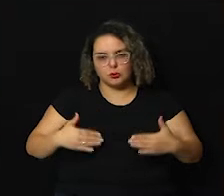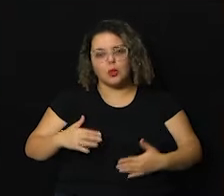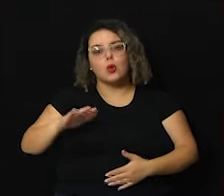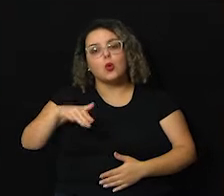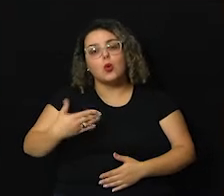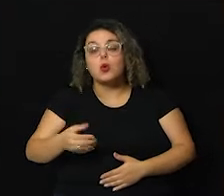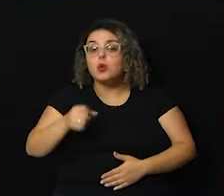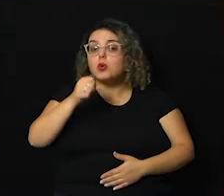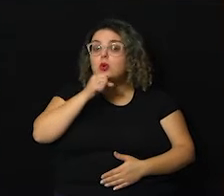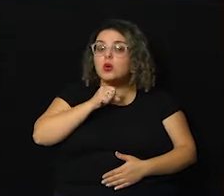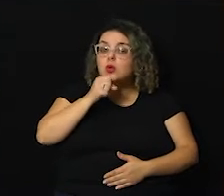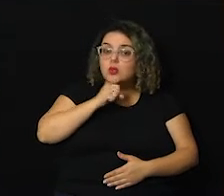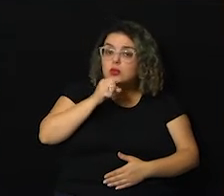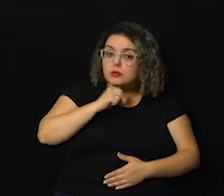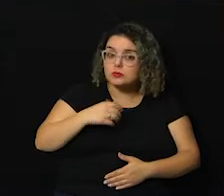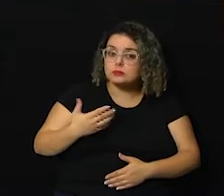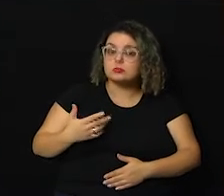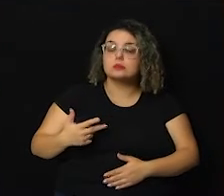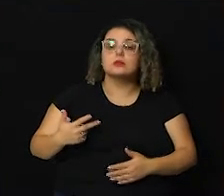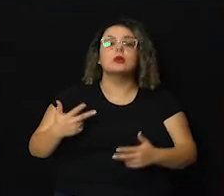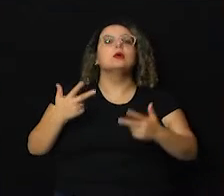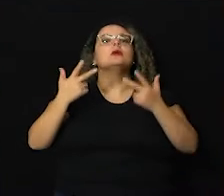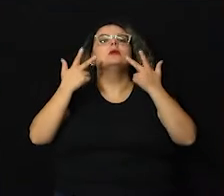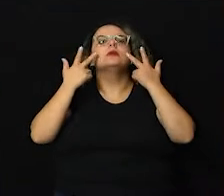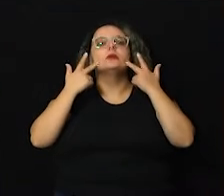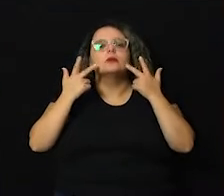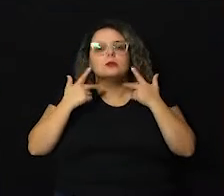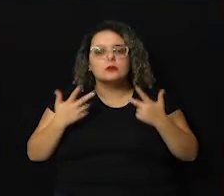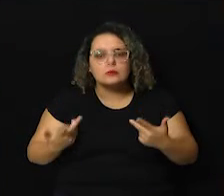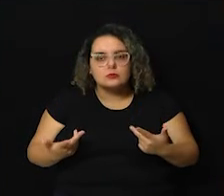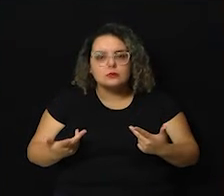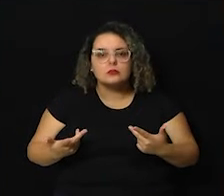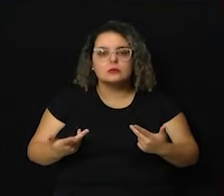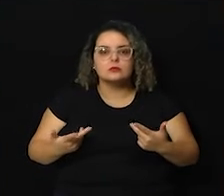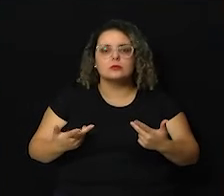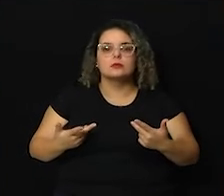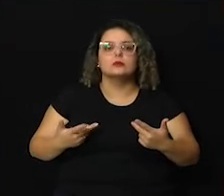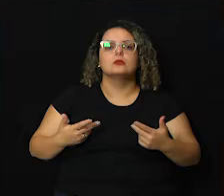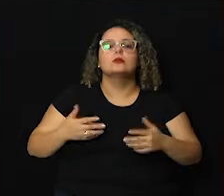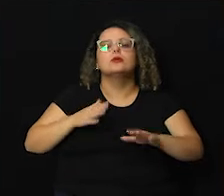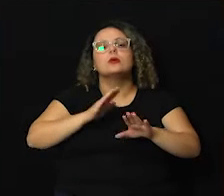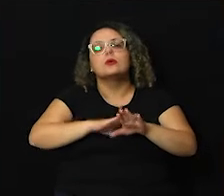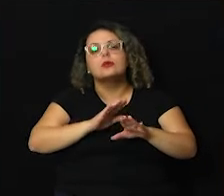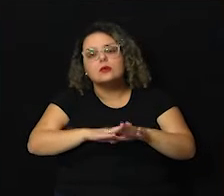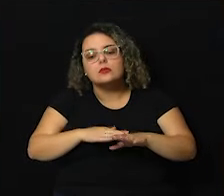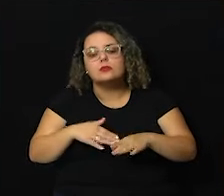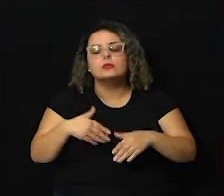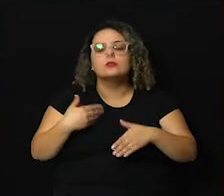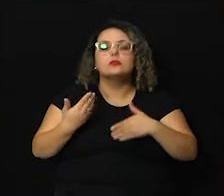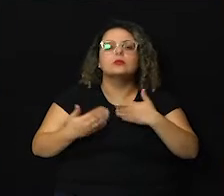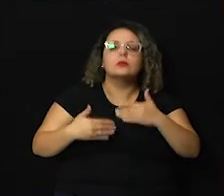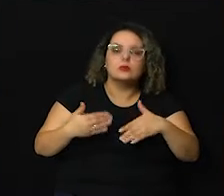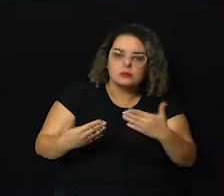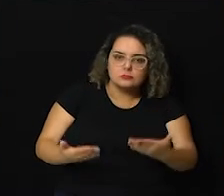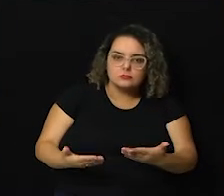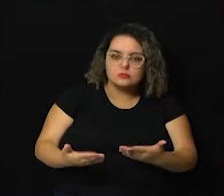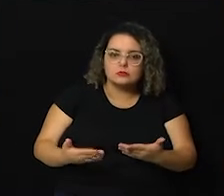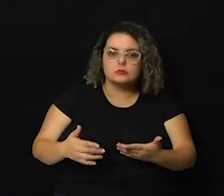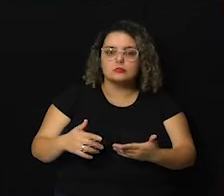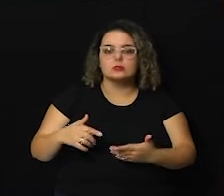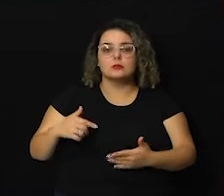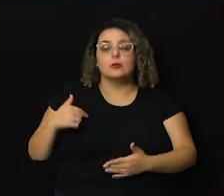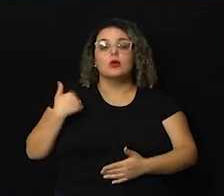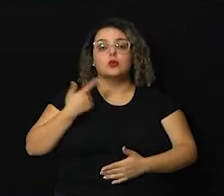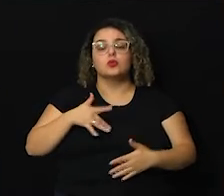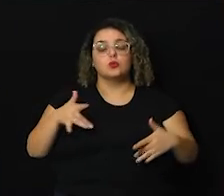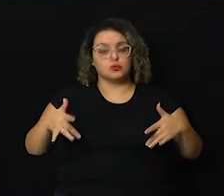quando a gente envelhece, ele vai naturalmente perdendo unidades funcionais, perdendo função. Então, a nossa